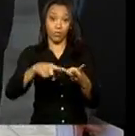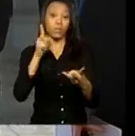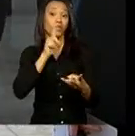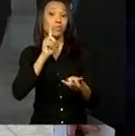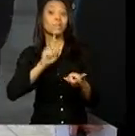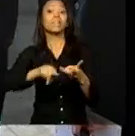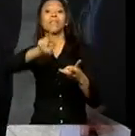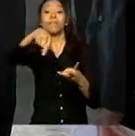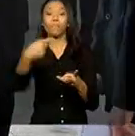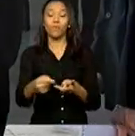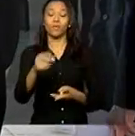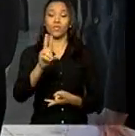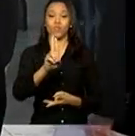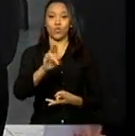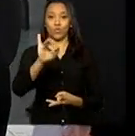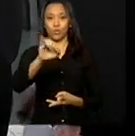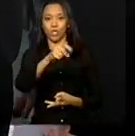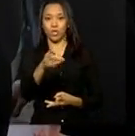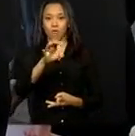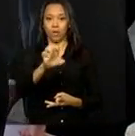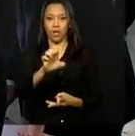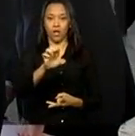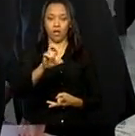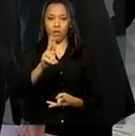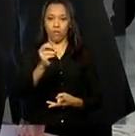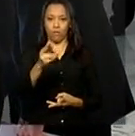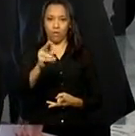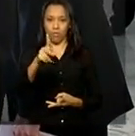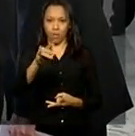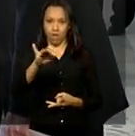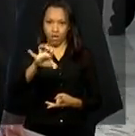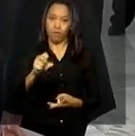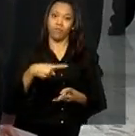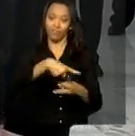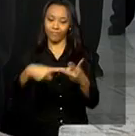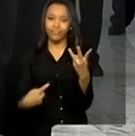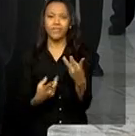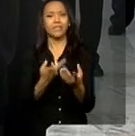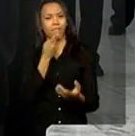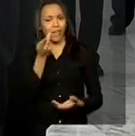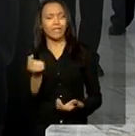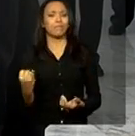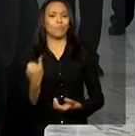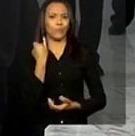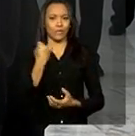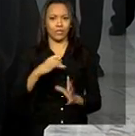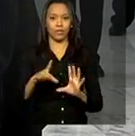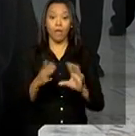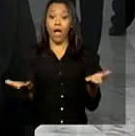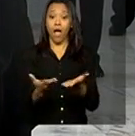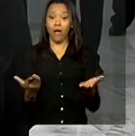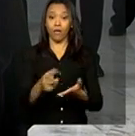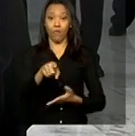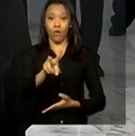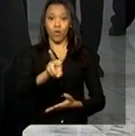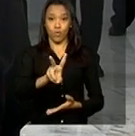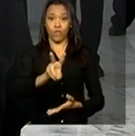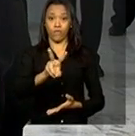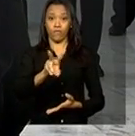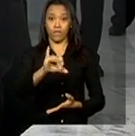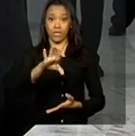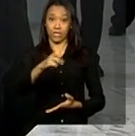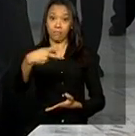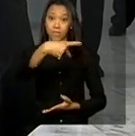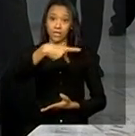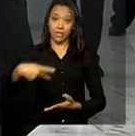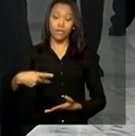Europeia. Isso reforça uma identidade multilateral, mas traz essas características também. E agora o vice-presidente da China,